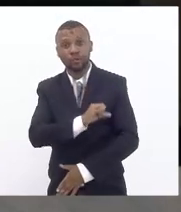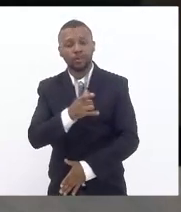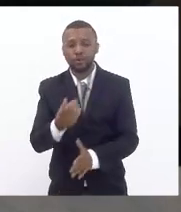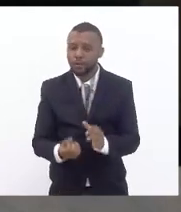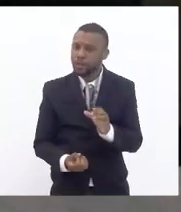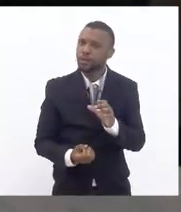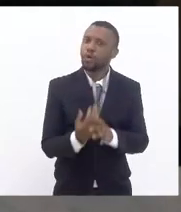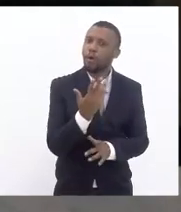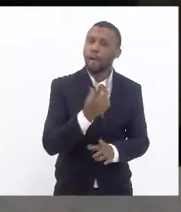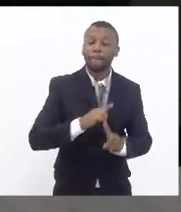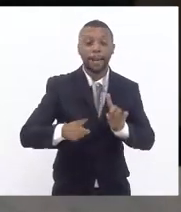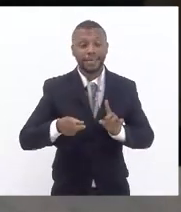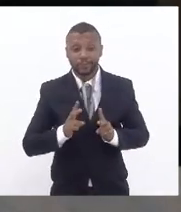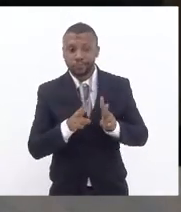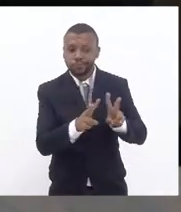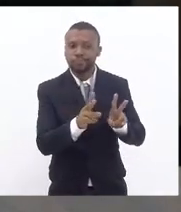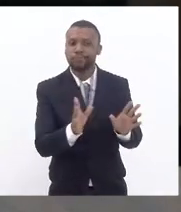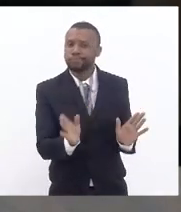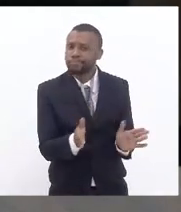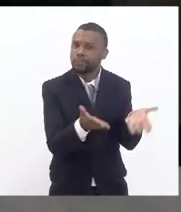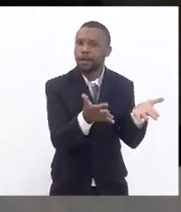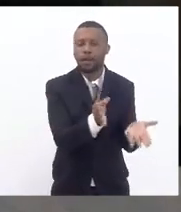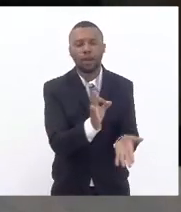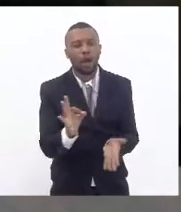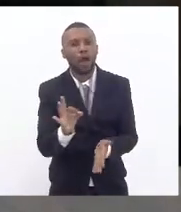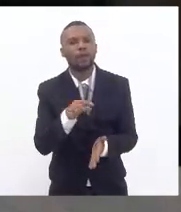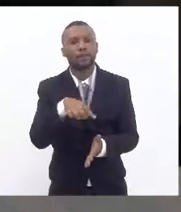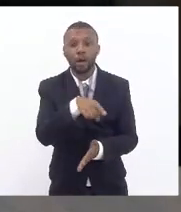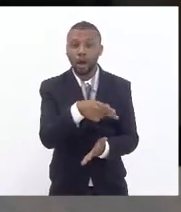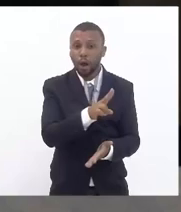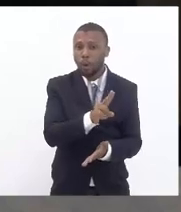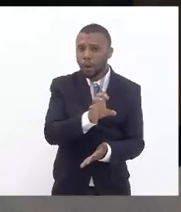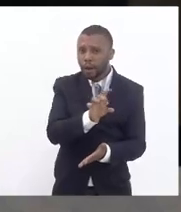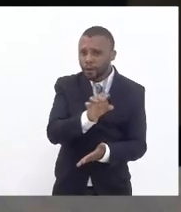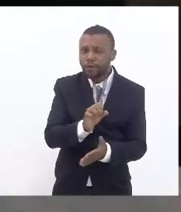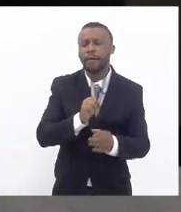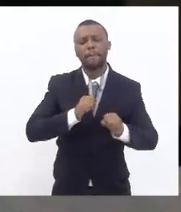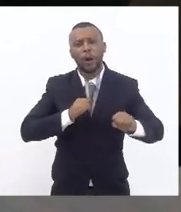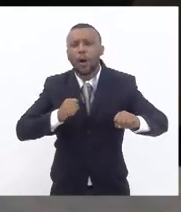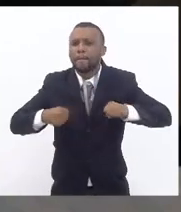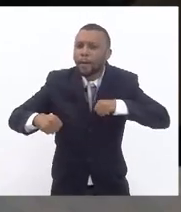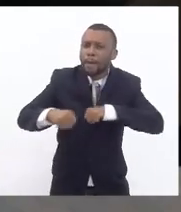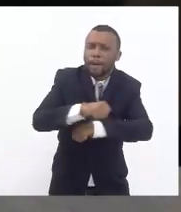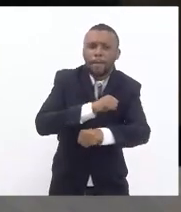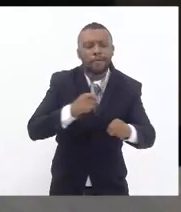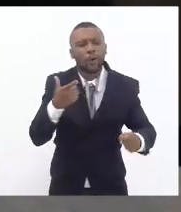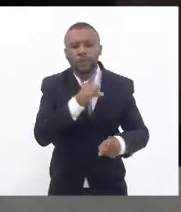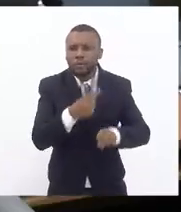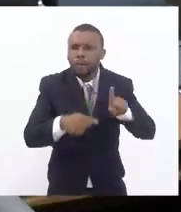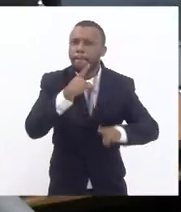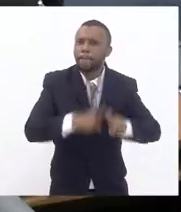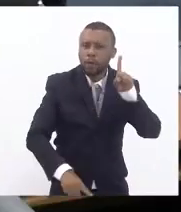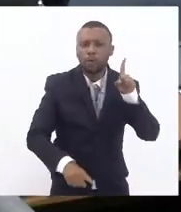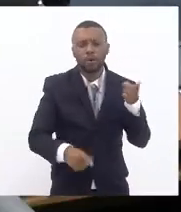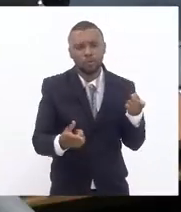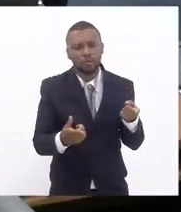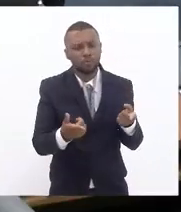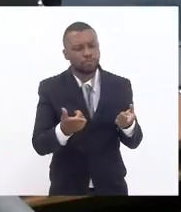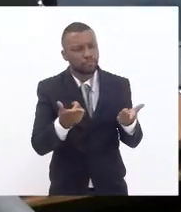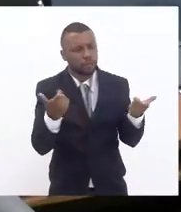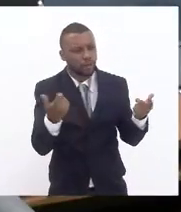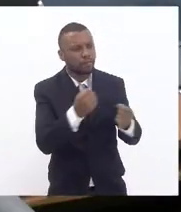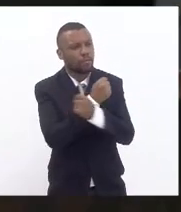A UESO vai lutar, vai sobreviver, e o ensino superior público estadual sairá forte novamente. Um grande abraço, sucesso para vocês.